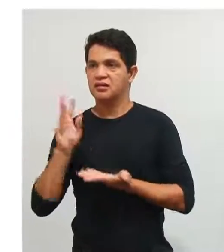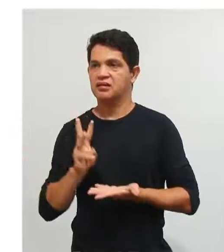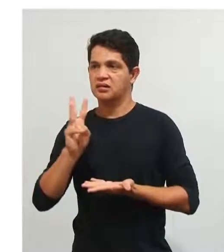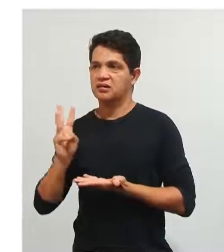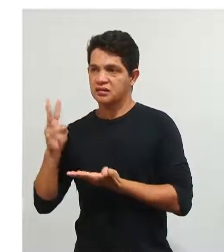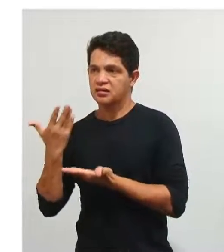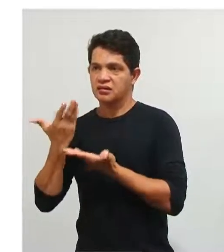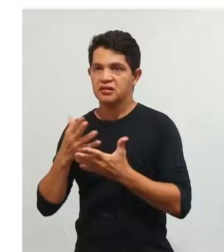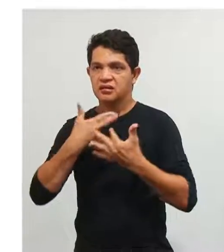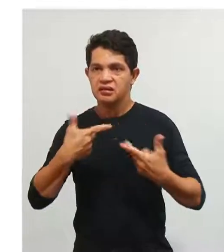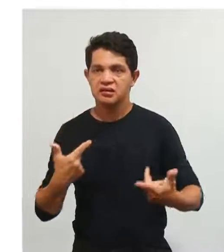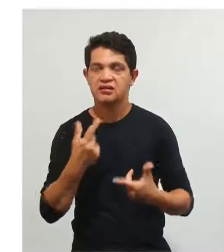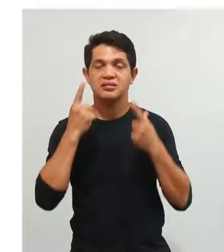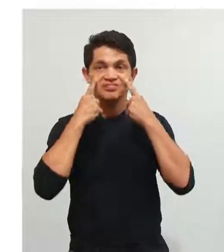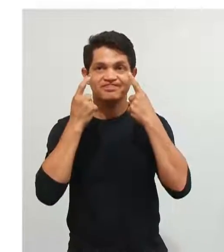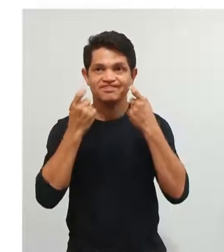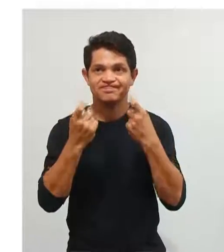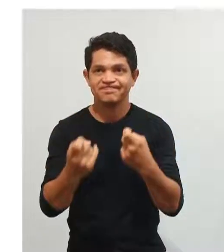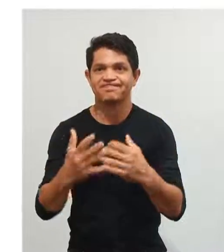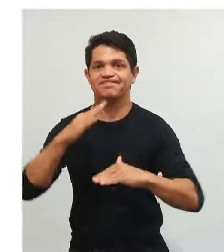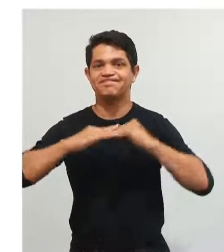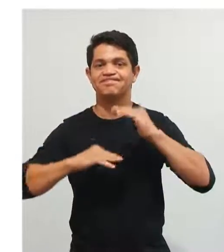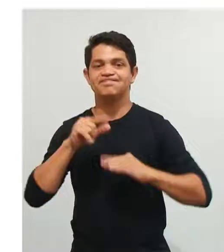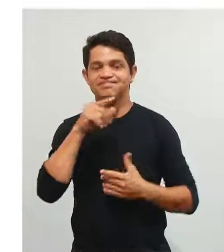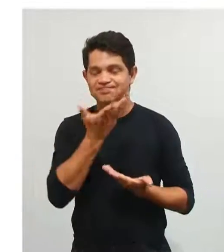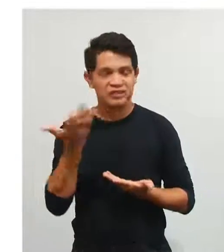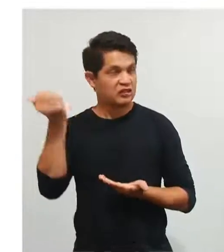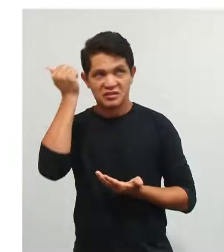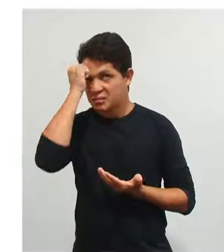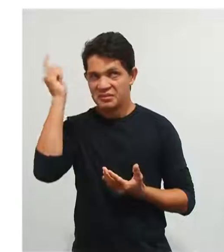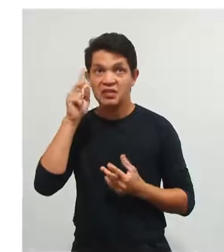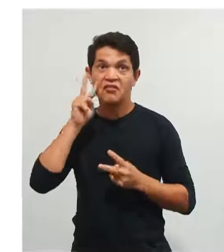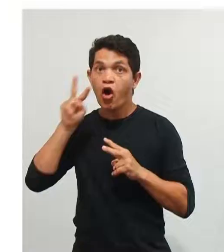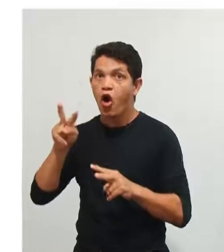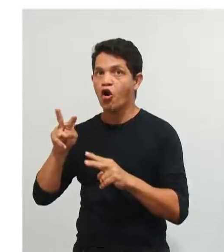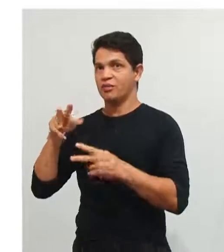É muito interessante, você não vai se arrepender.